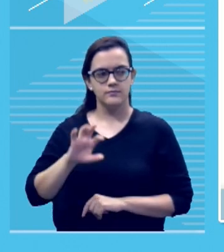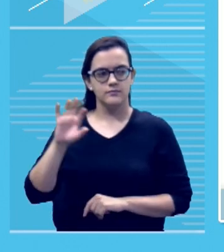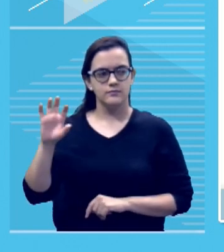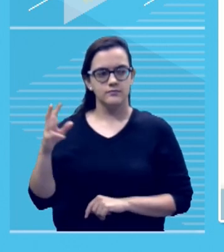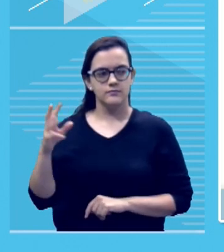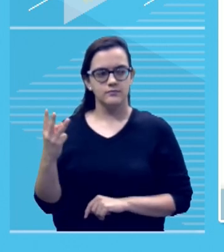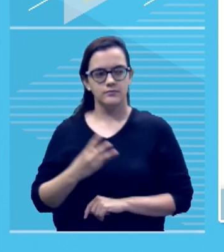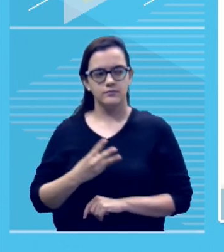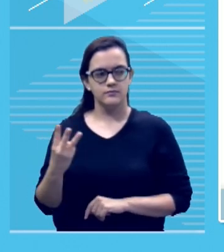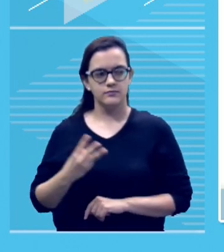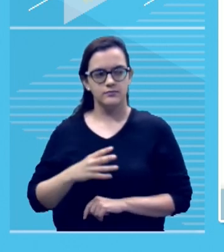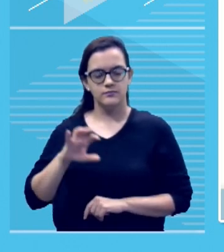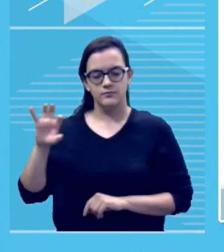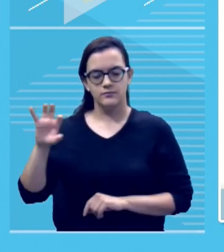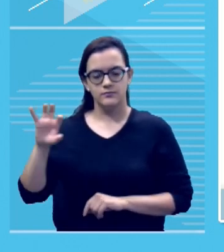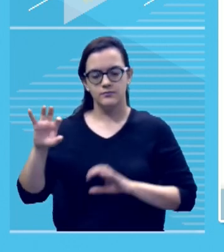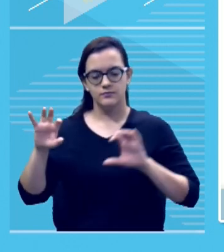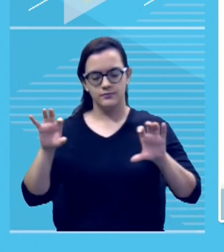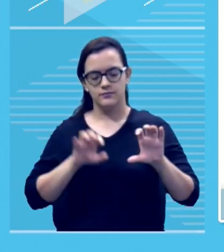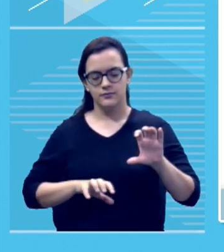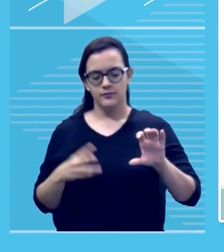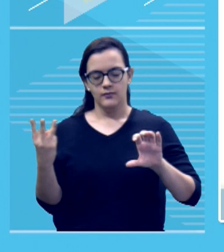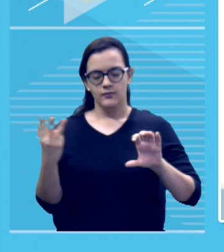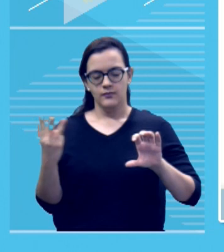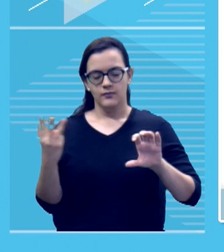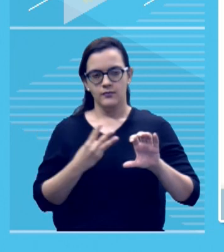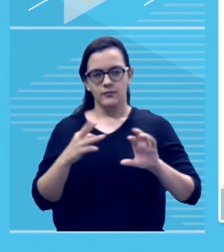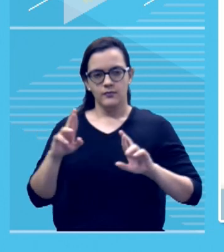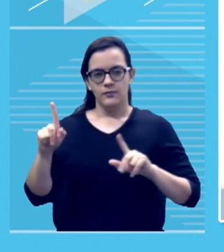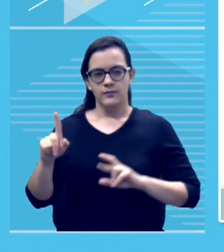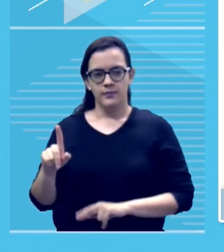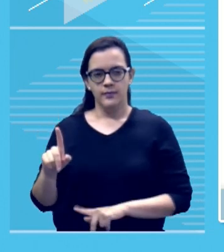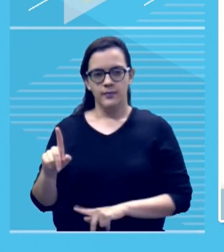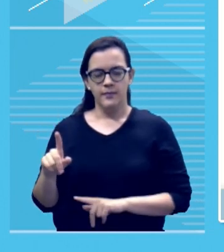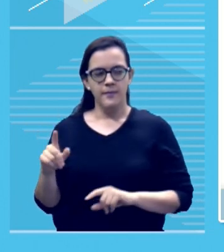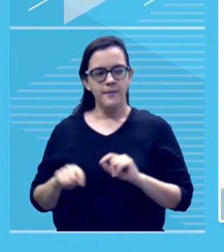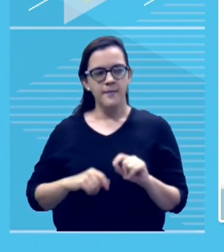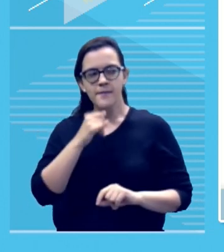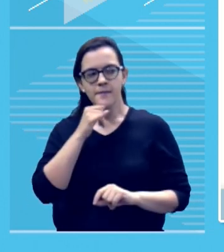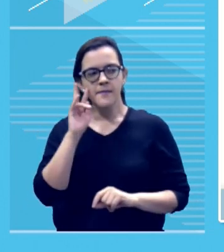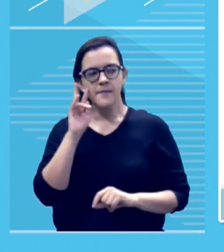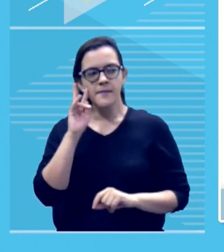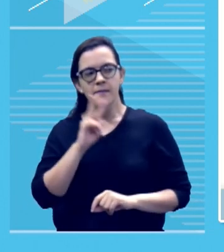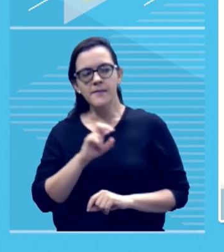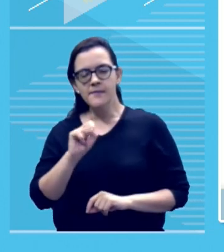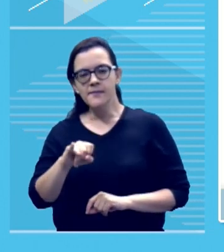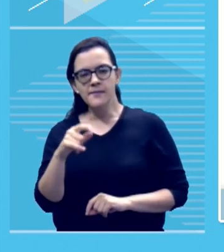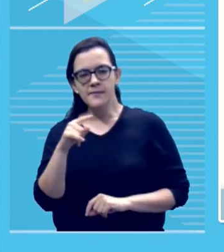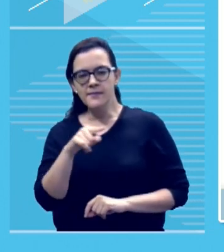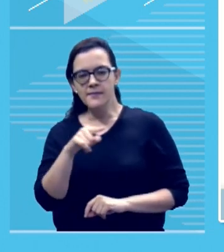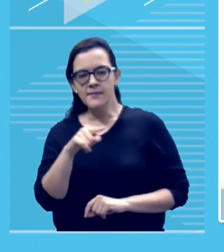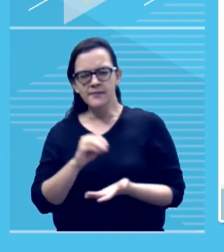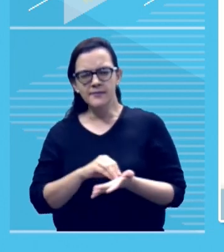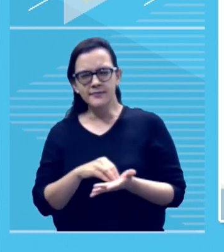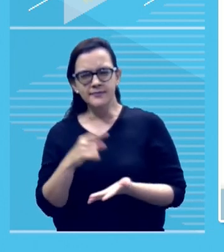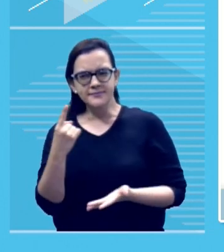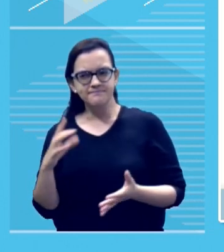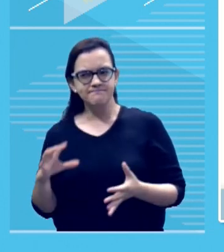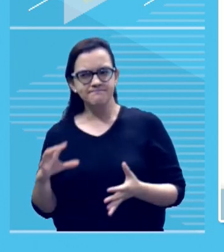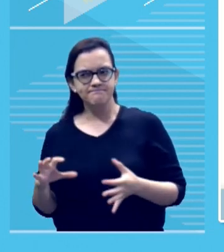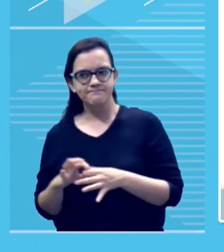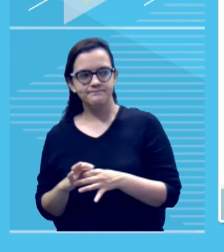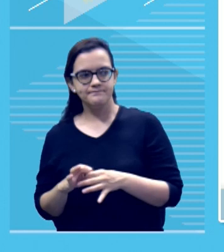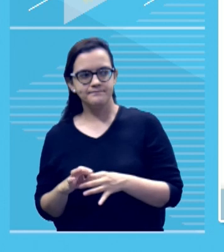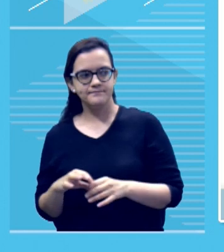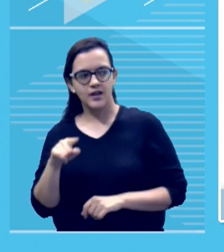o outro, professor? Ele só fez três ligações. Você completa, pessoal, com hidrogênio. Ao completar com hidrogênio aqui,